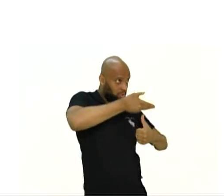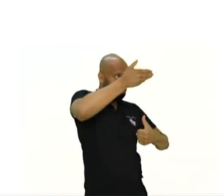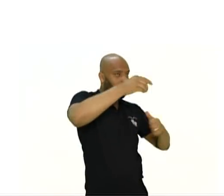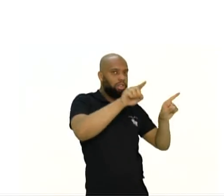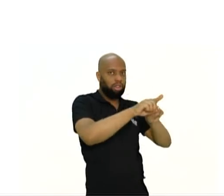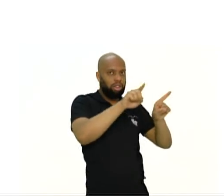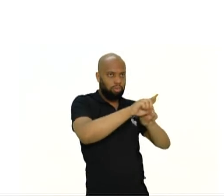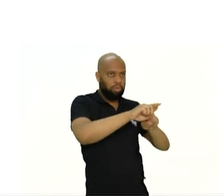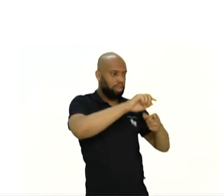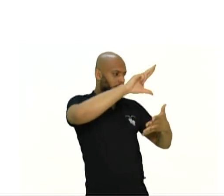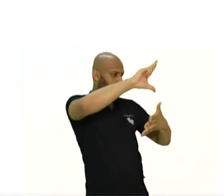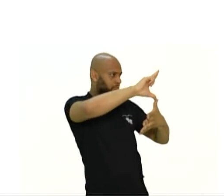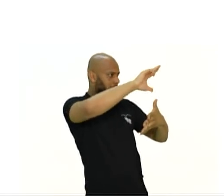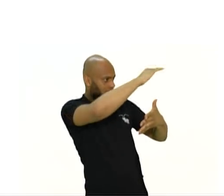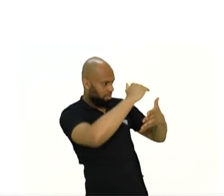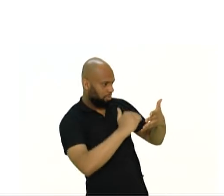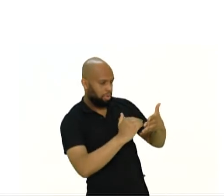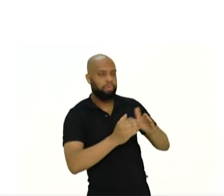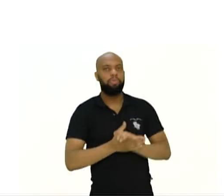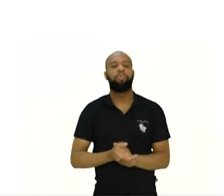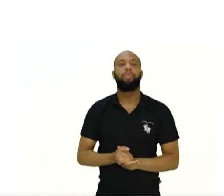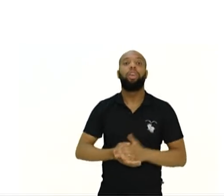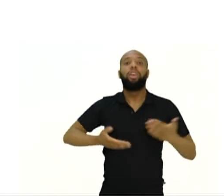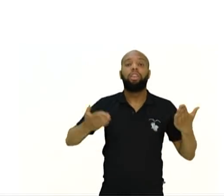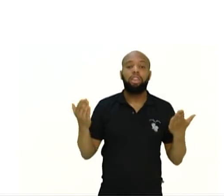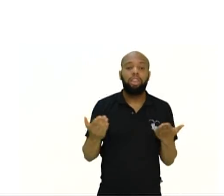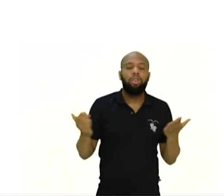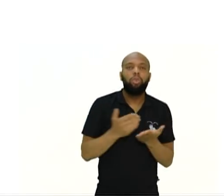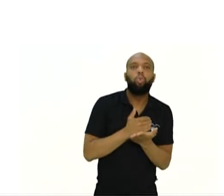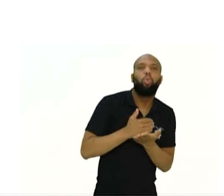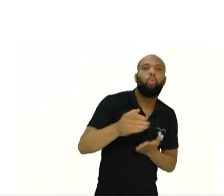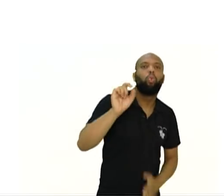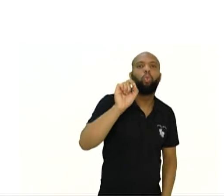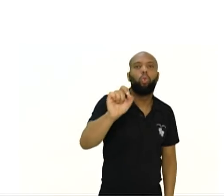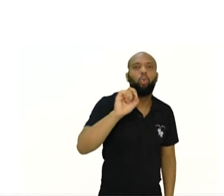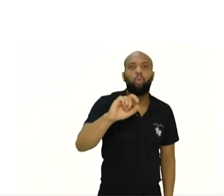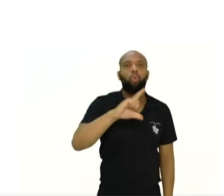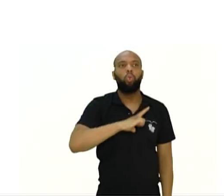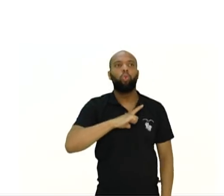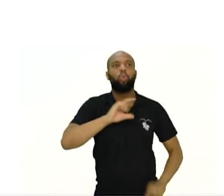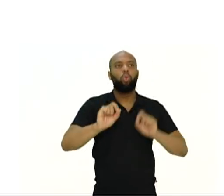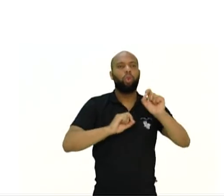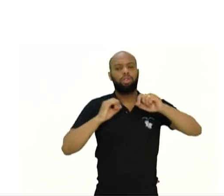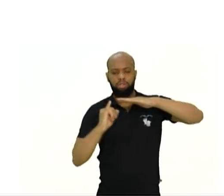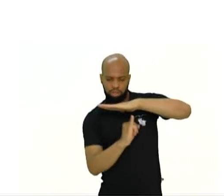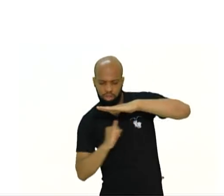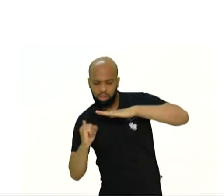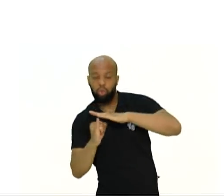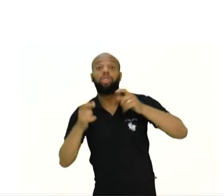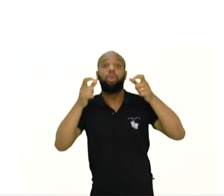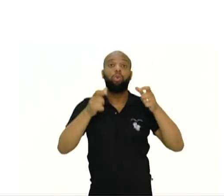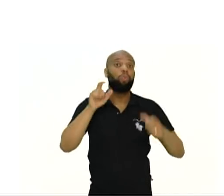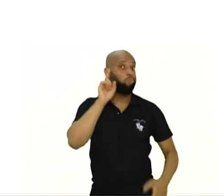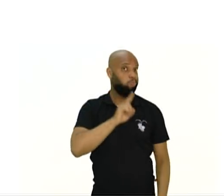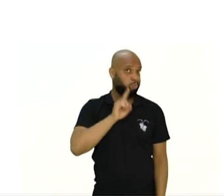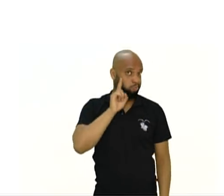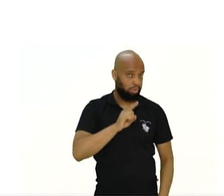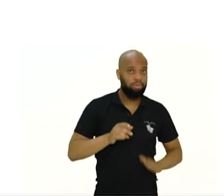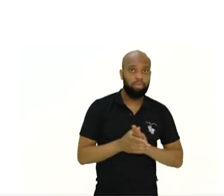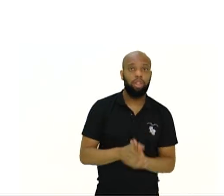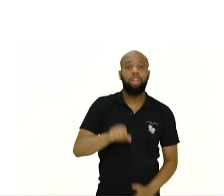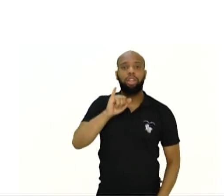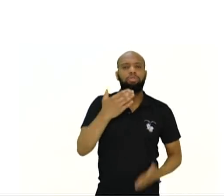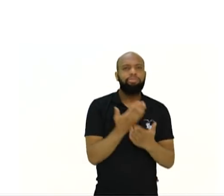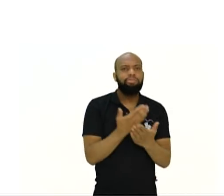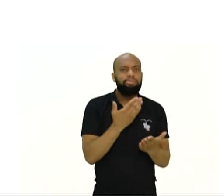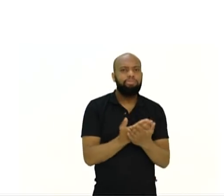Latina. Então, para a gente começar, nós vamos estar falando aí sobre as indústrias nos Estados Unidos. E quando a gente